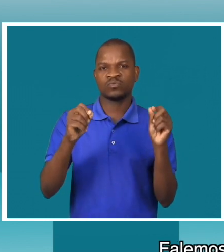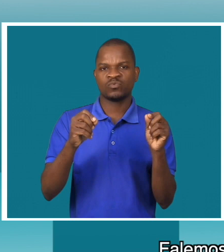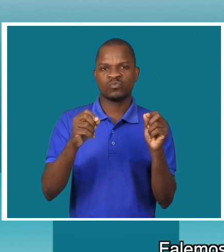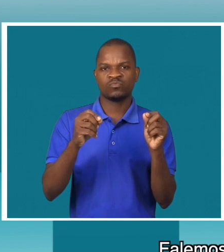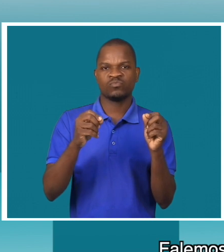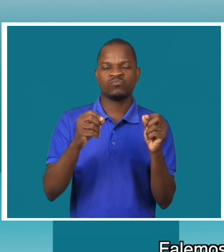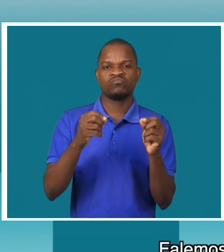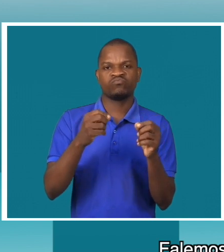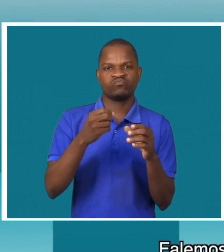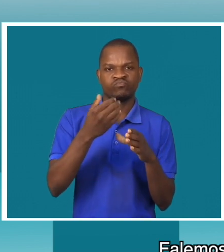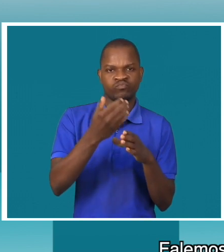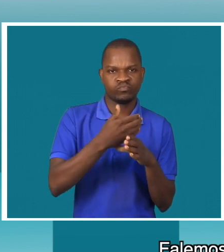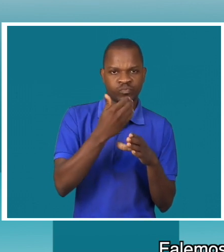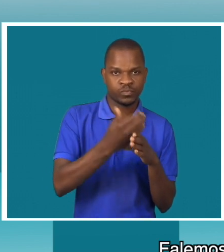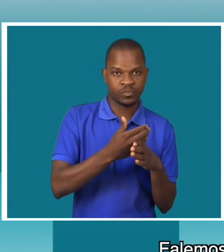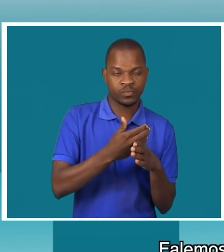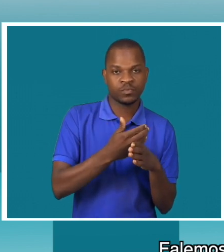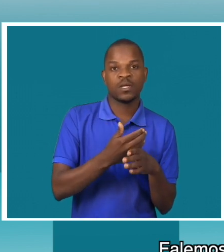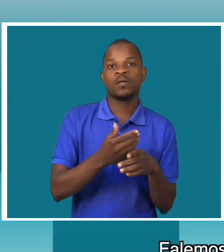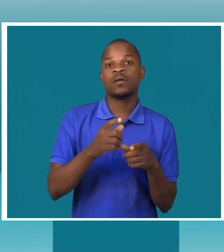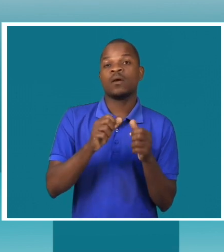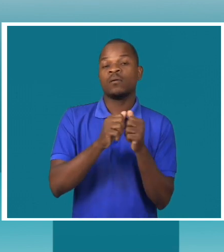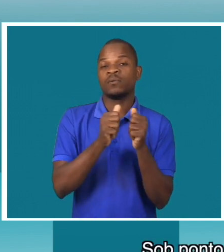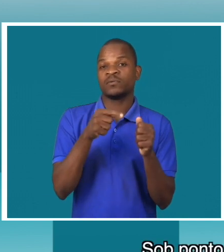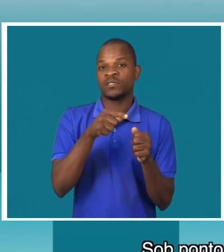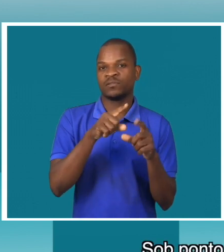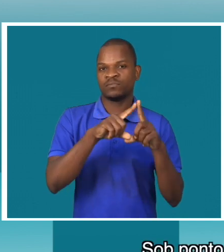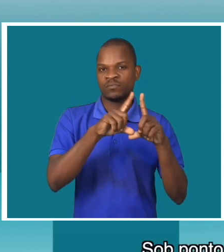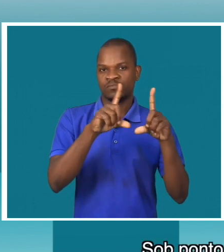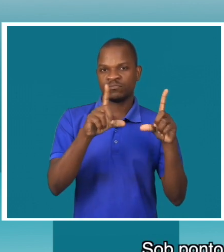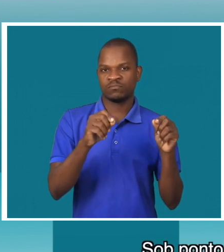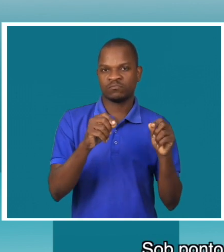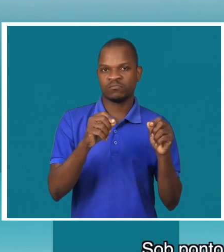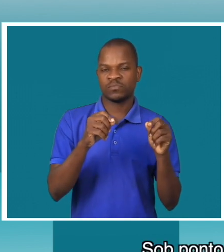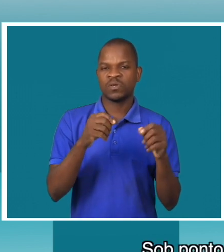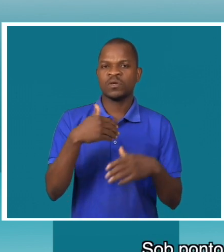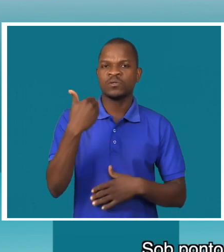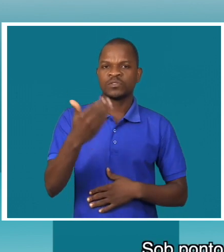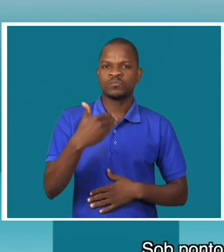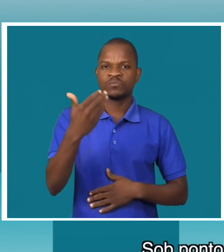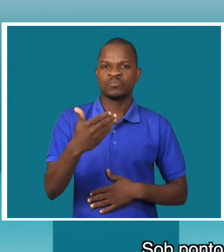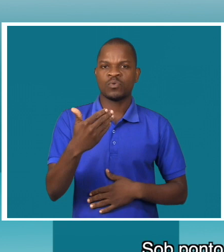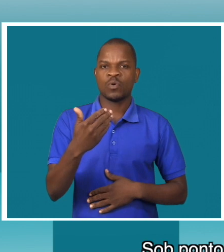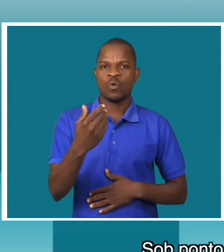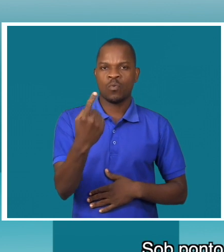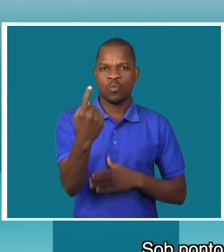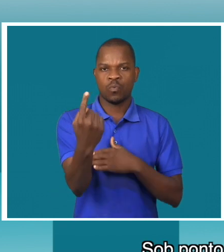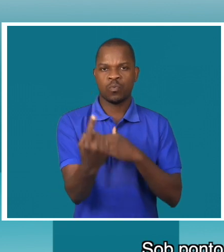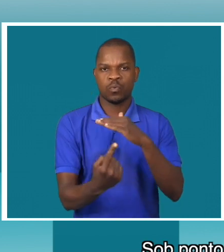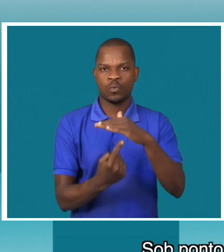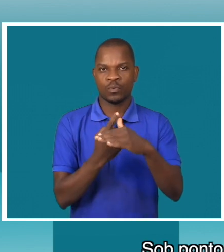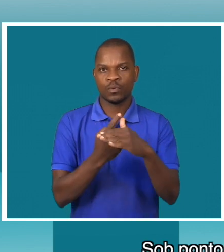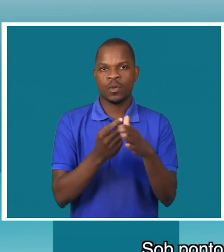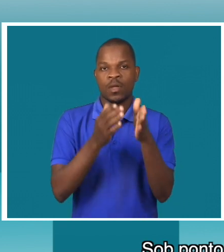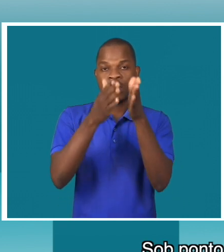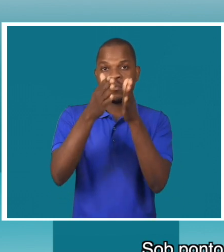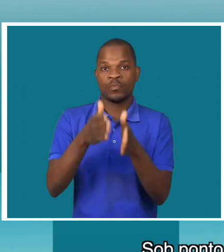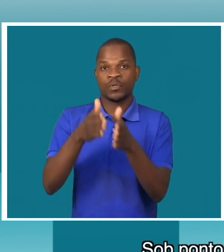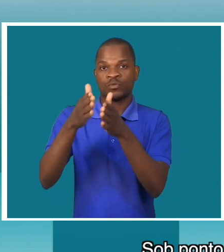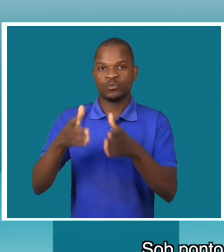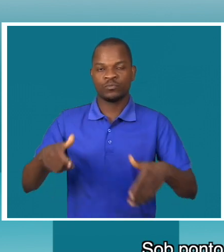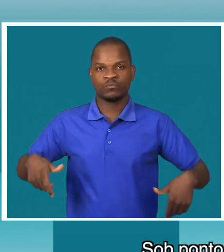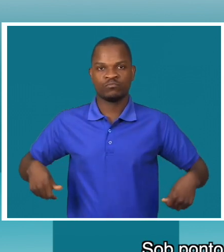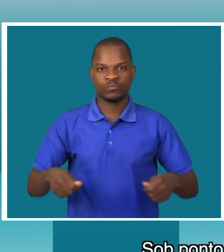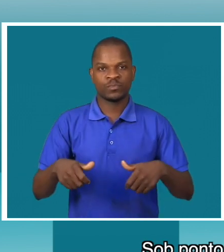prático e do ponto de vista académico. Do seu ponto de vista prático, sempre recebíamos um